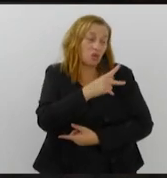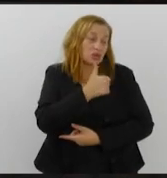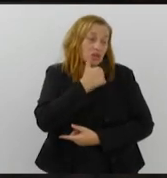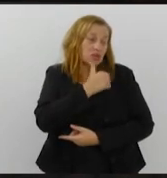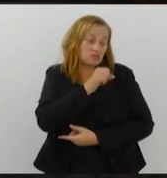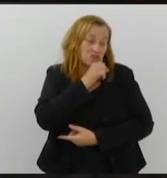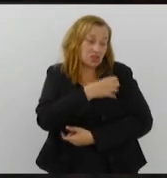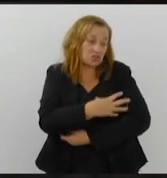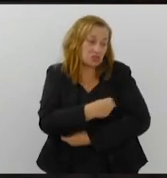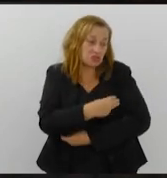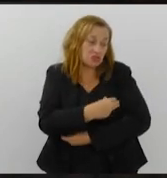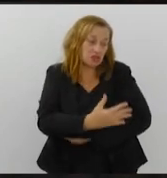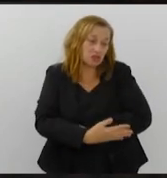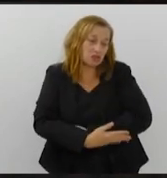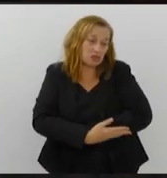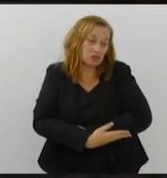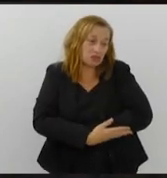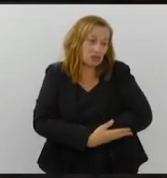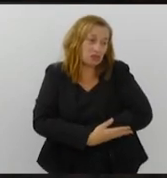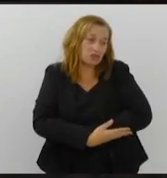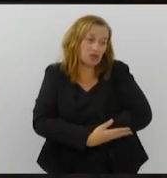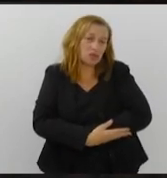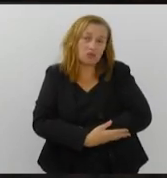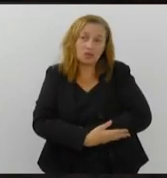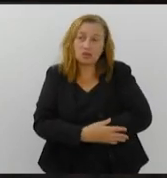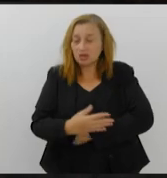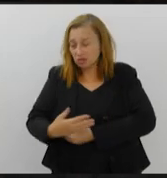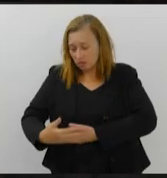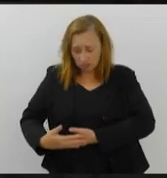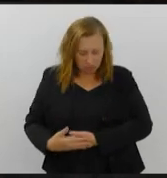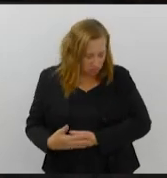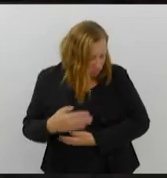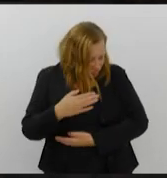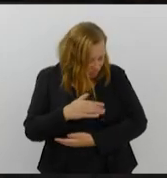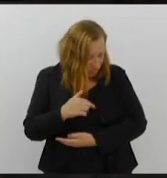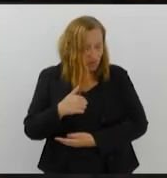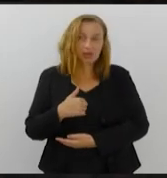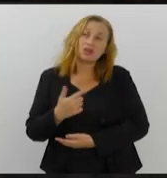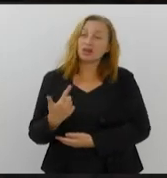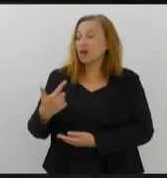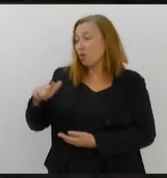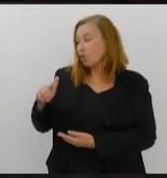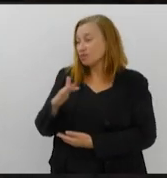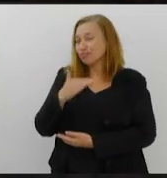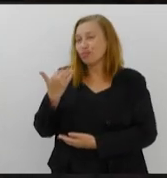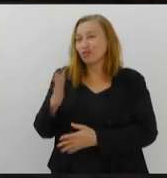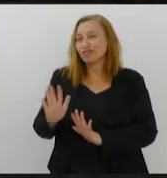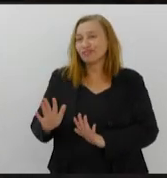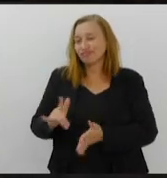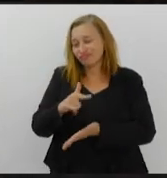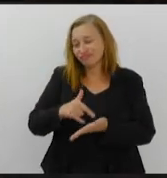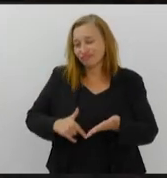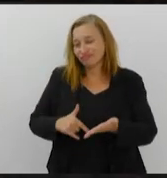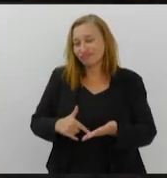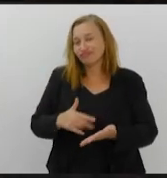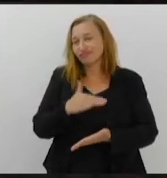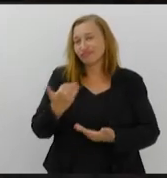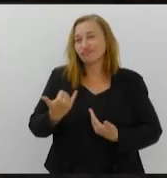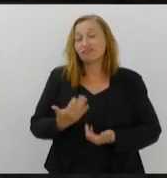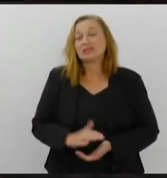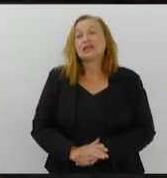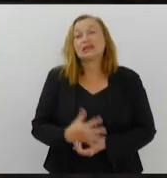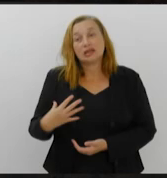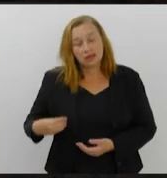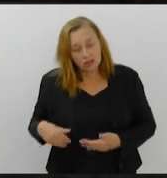outras mães amamentando o seu filho, e elas estavam ali e iriam receber a certidão de óbito desses filhos.